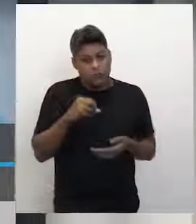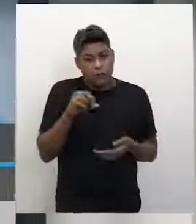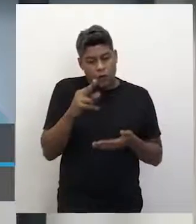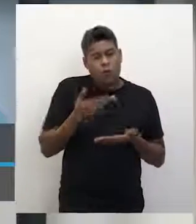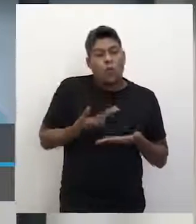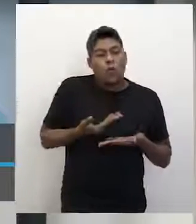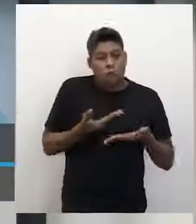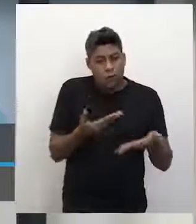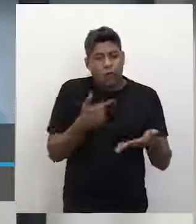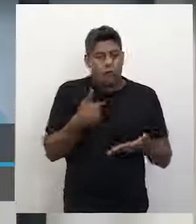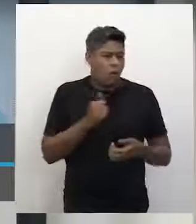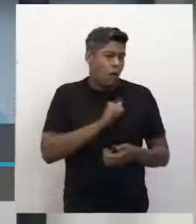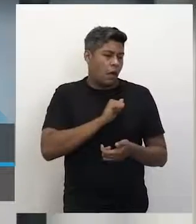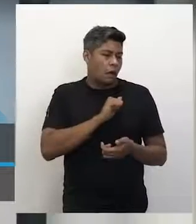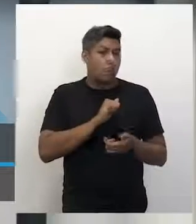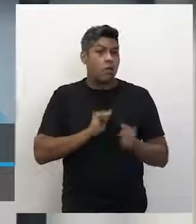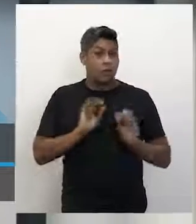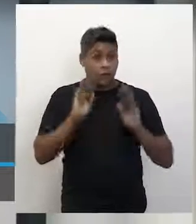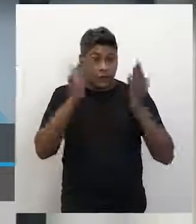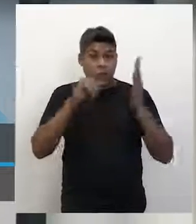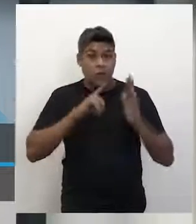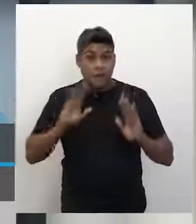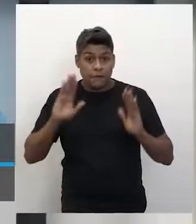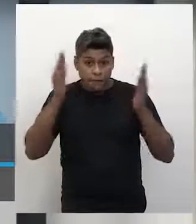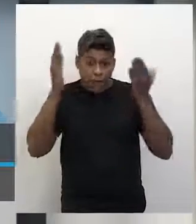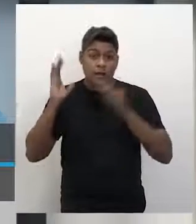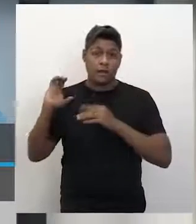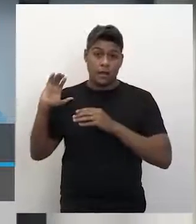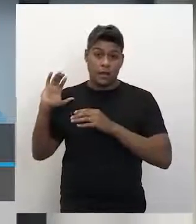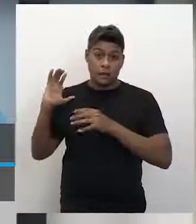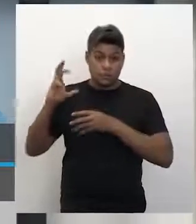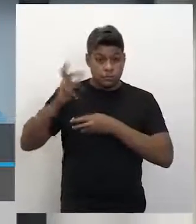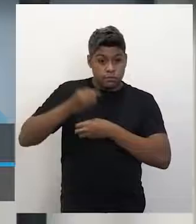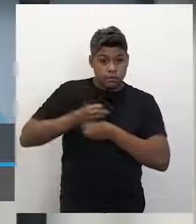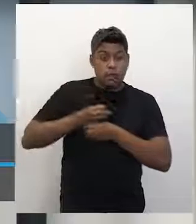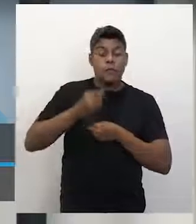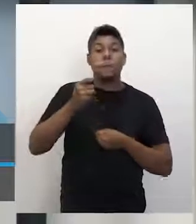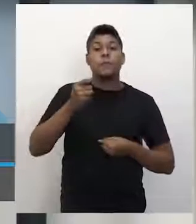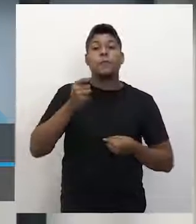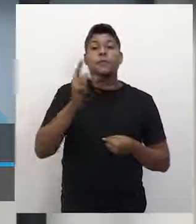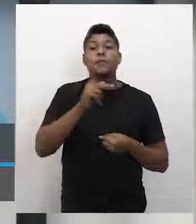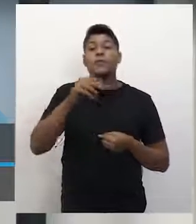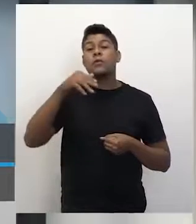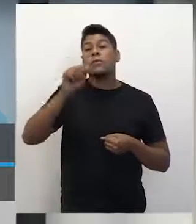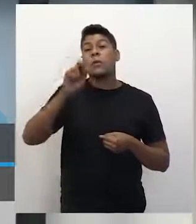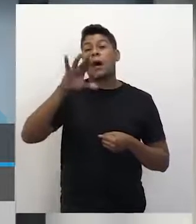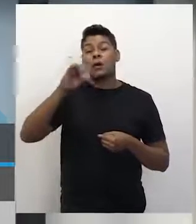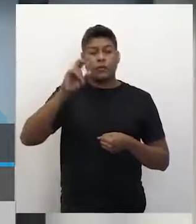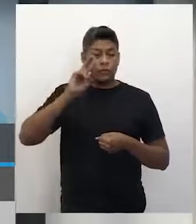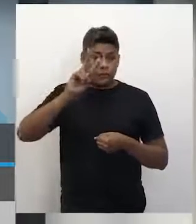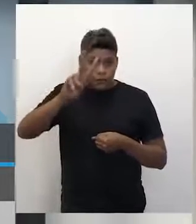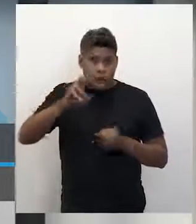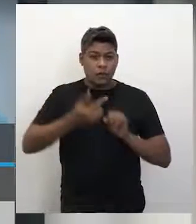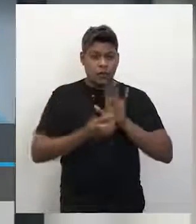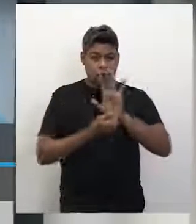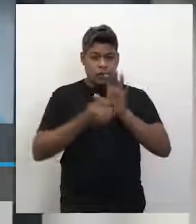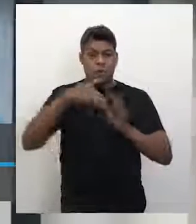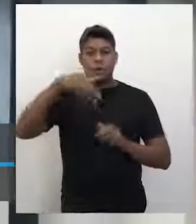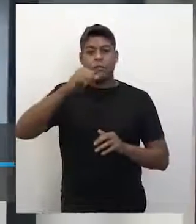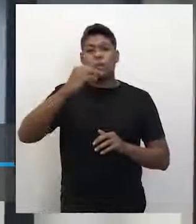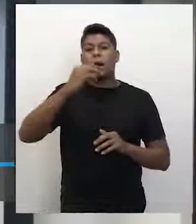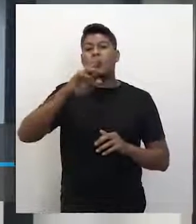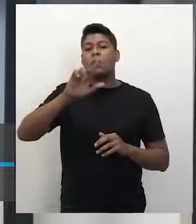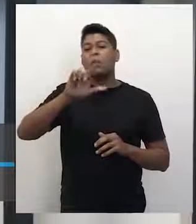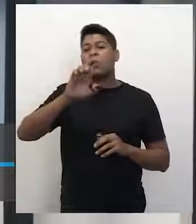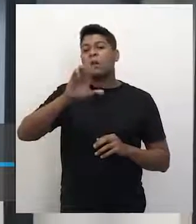Sou super festeira. Quando tiver nessas festas tradicionais, ó, igual o professor falou aqui, ó, pro Marcos. Já presenciei uma apresentação de Makulele, arrepiante. Eu